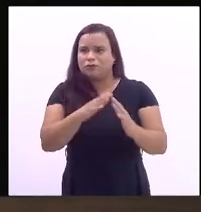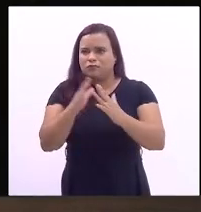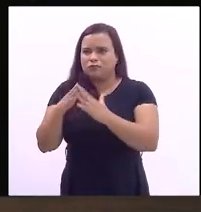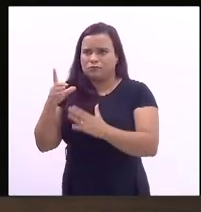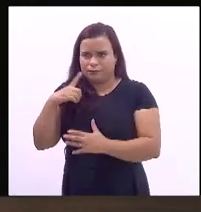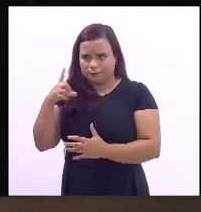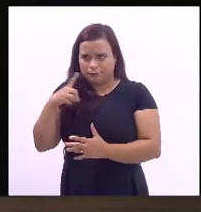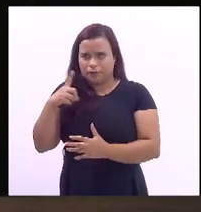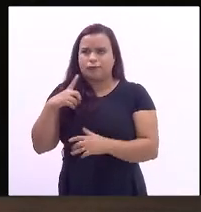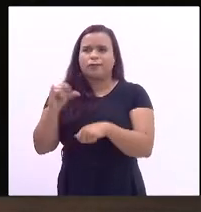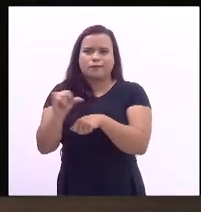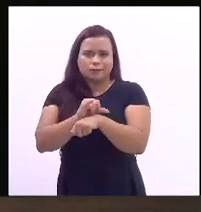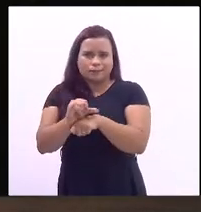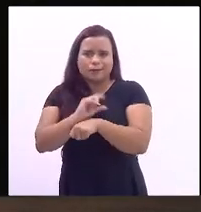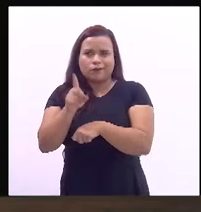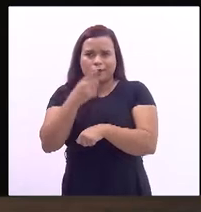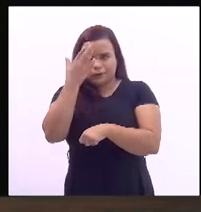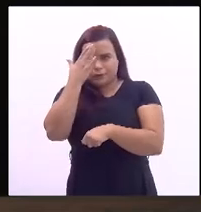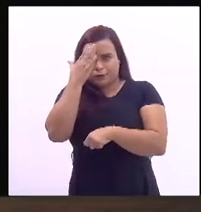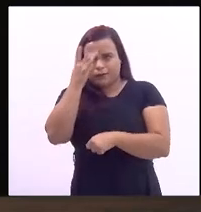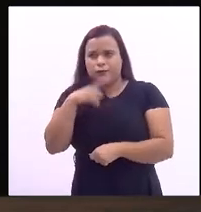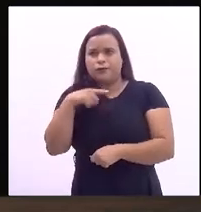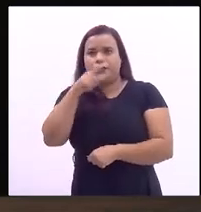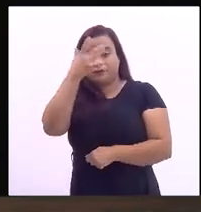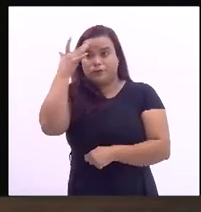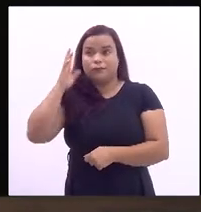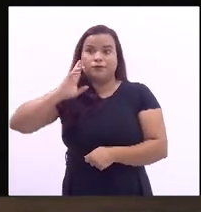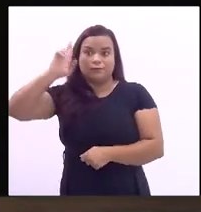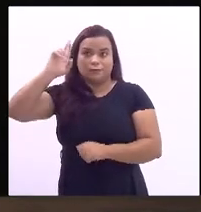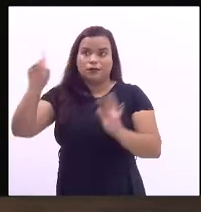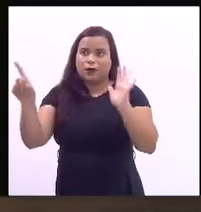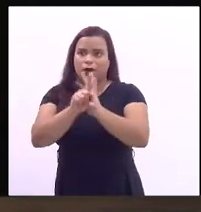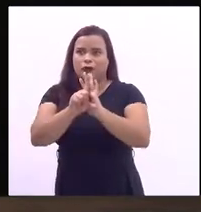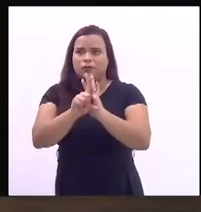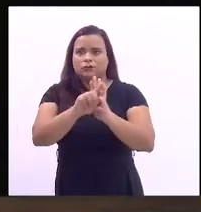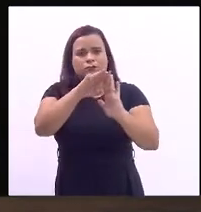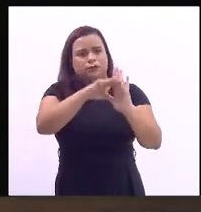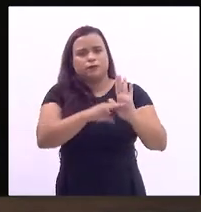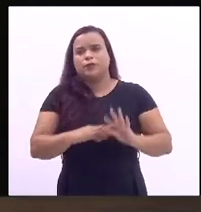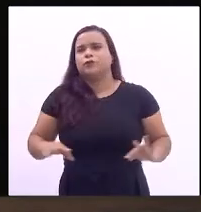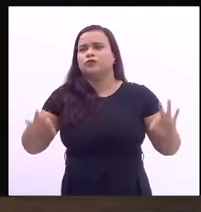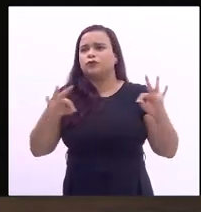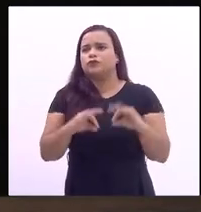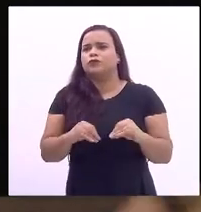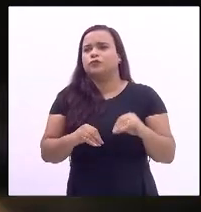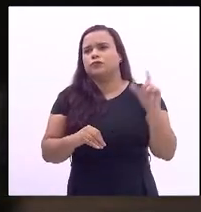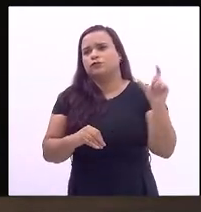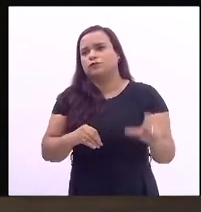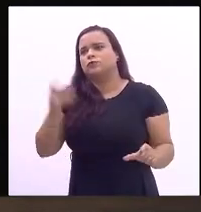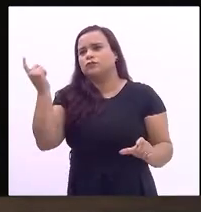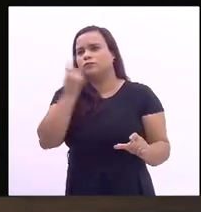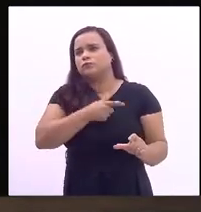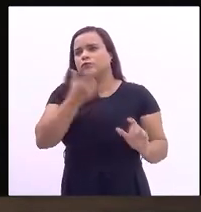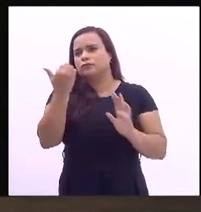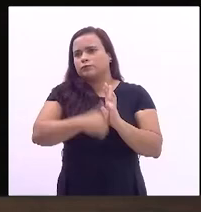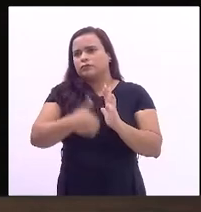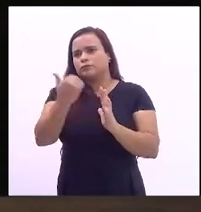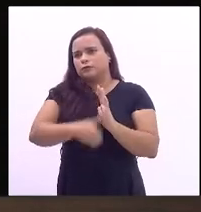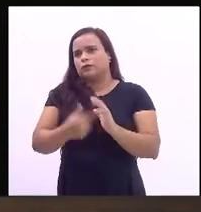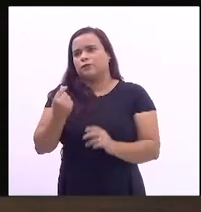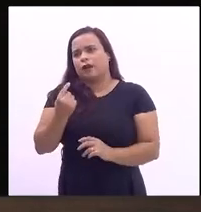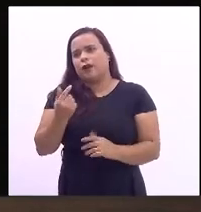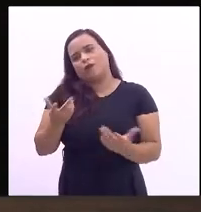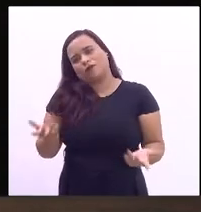que nós sabemos que existe de que o proprietário vai legalizar a toda e com isso ele vai bater no valor do imóvel